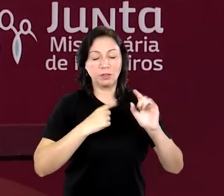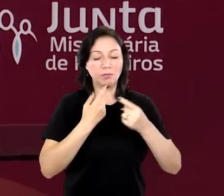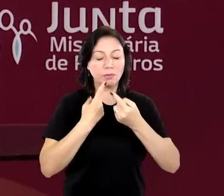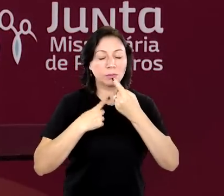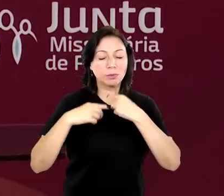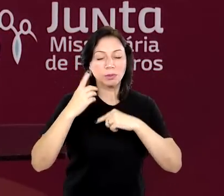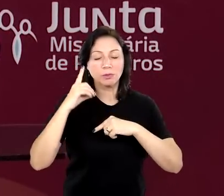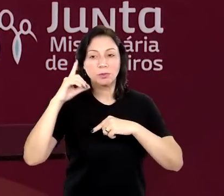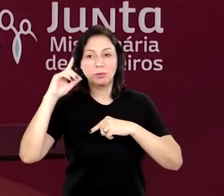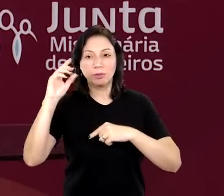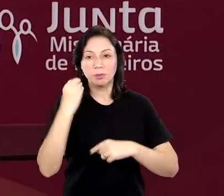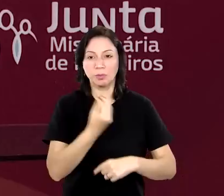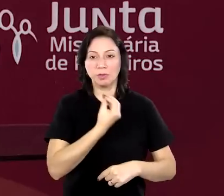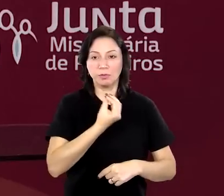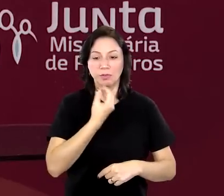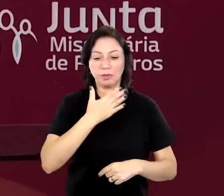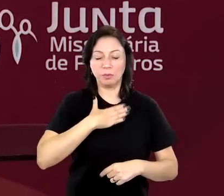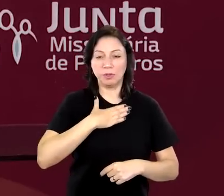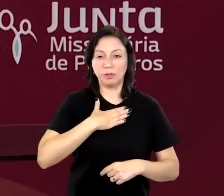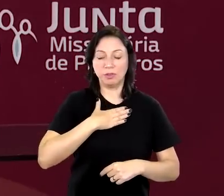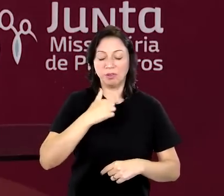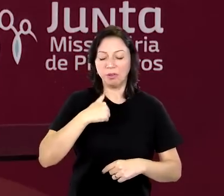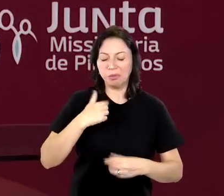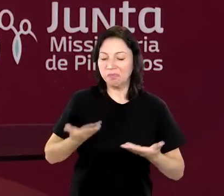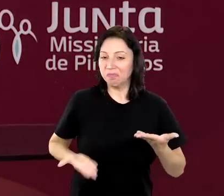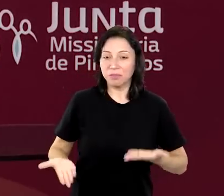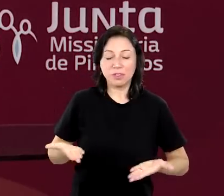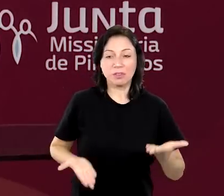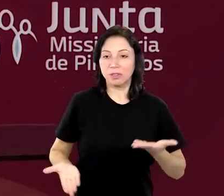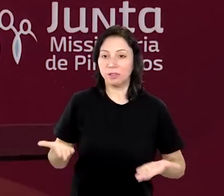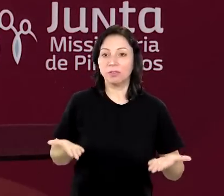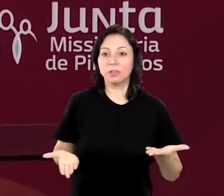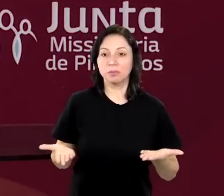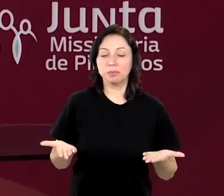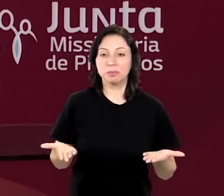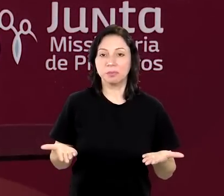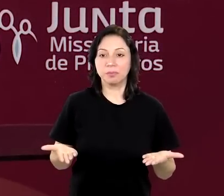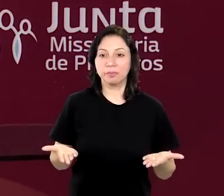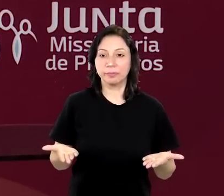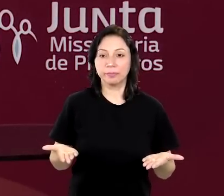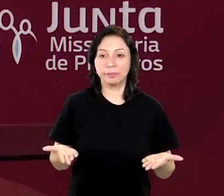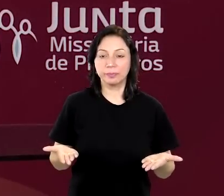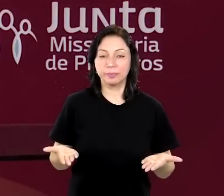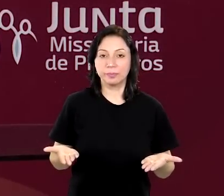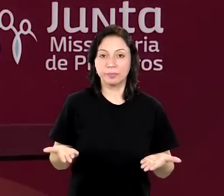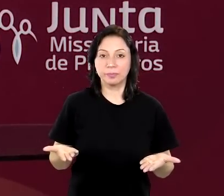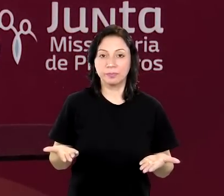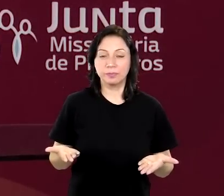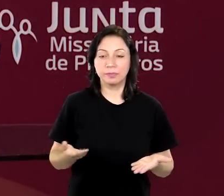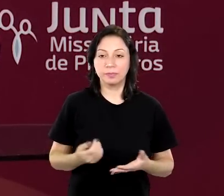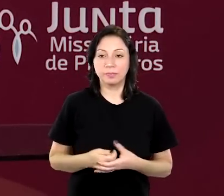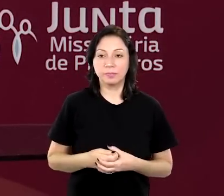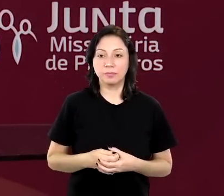vida, eu sou serva. Eu sou serva.